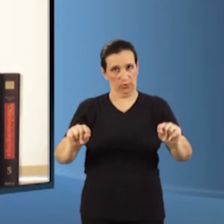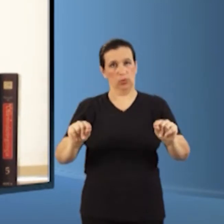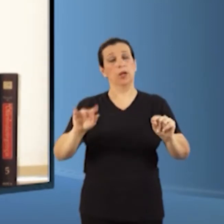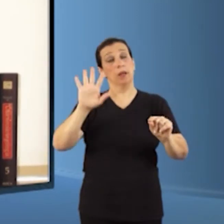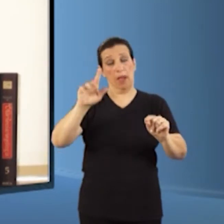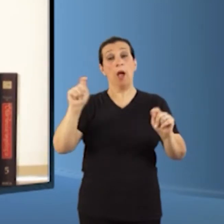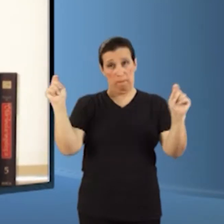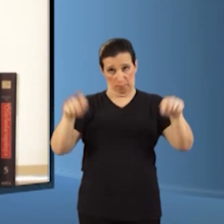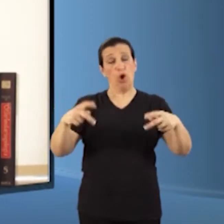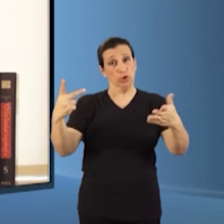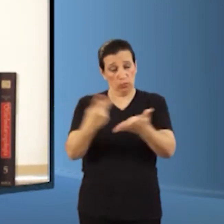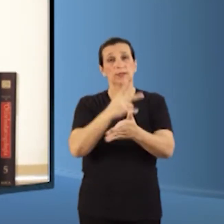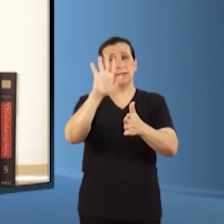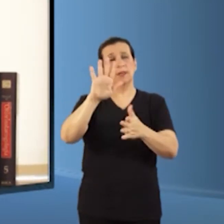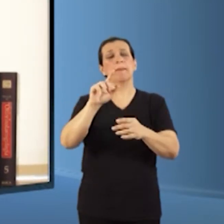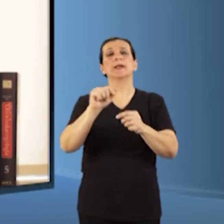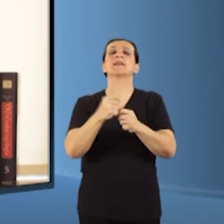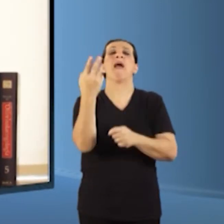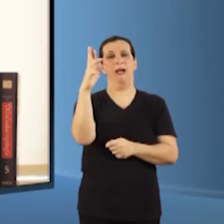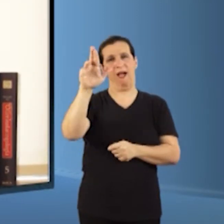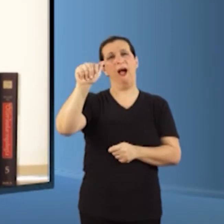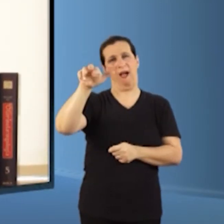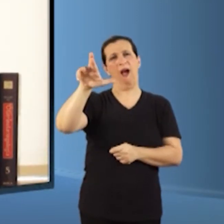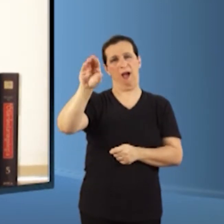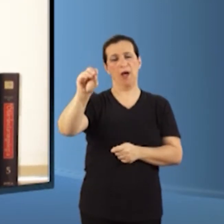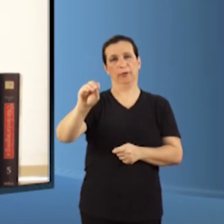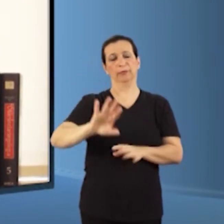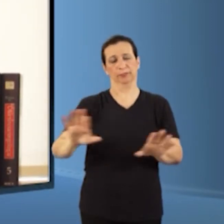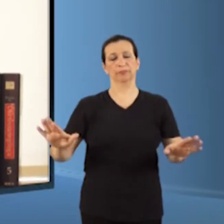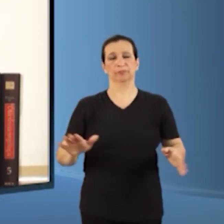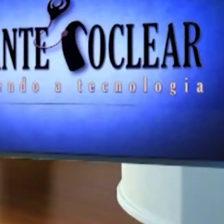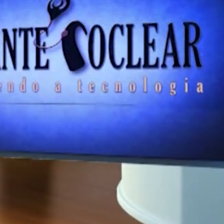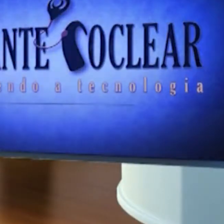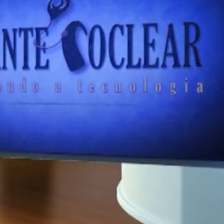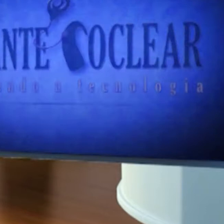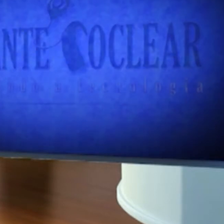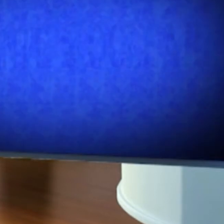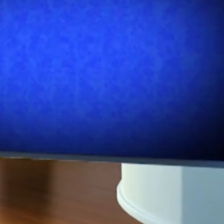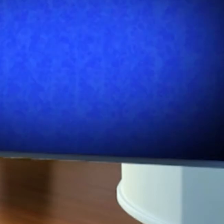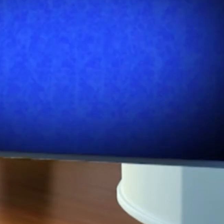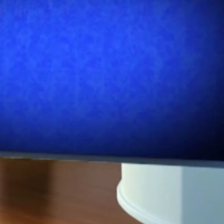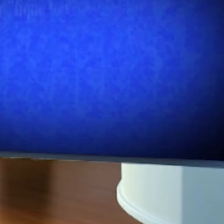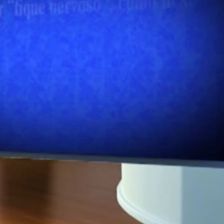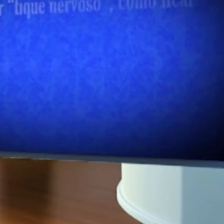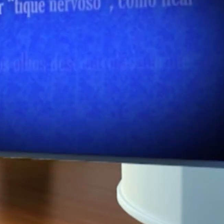uma complicação possível, é uma complicação bastante rara.